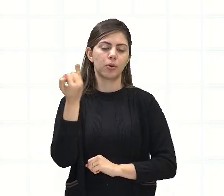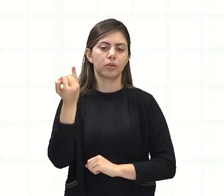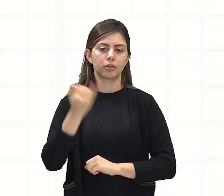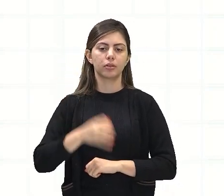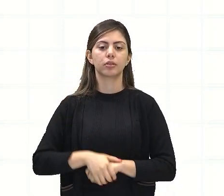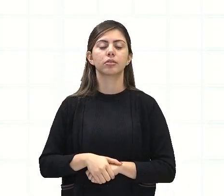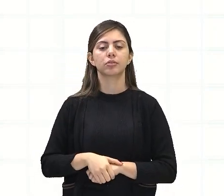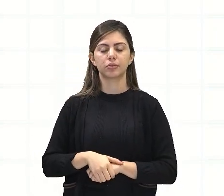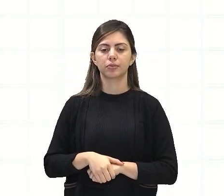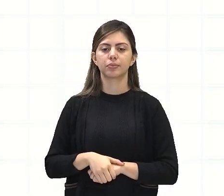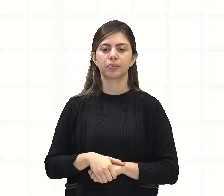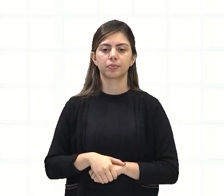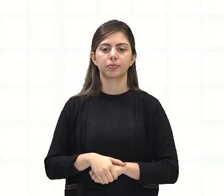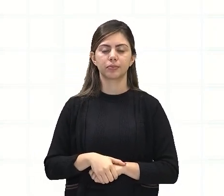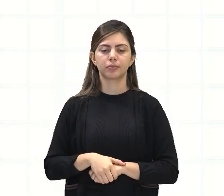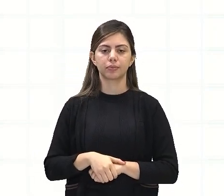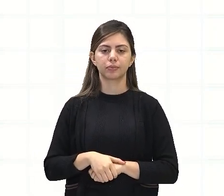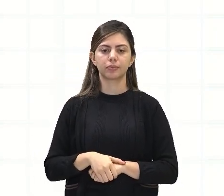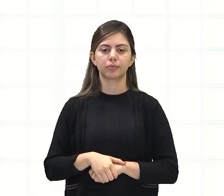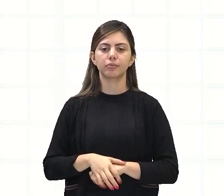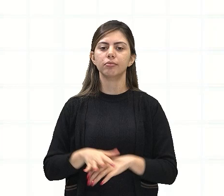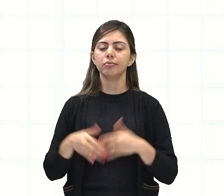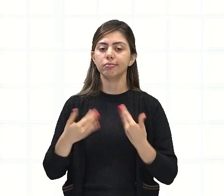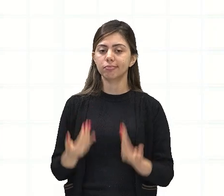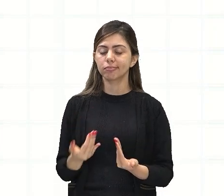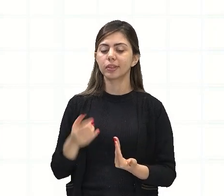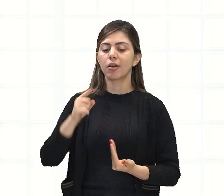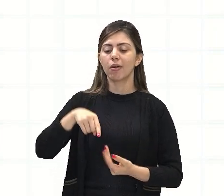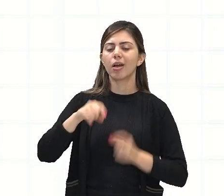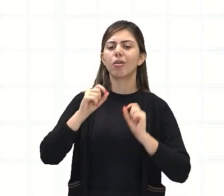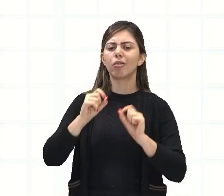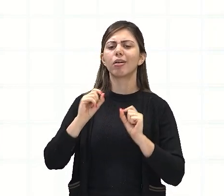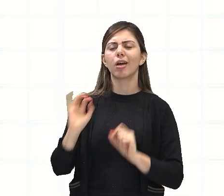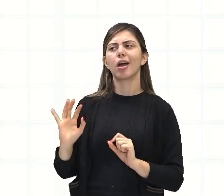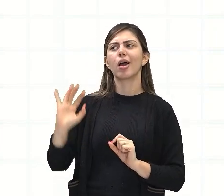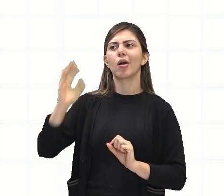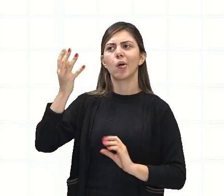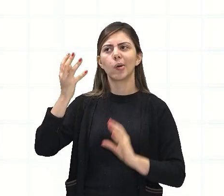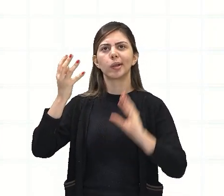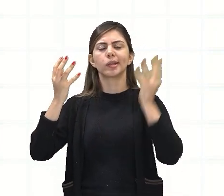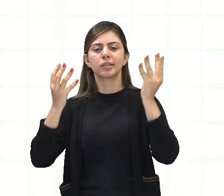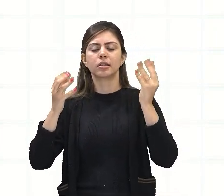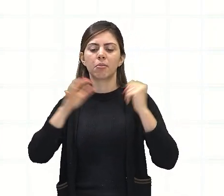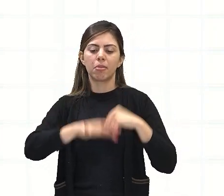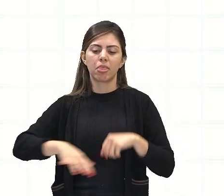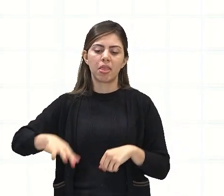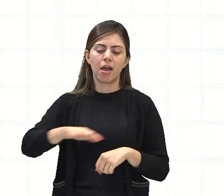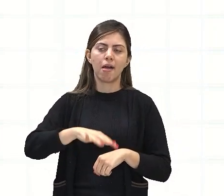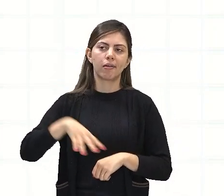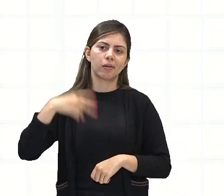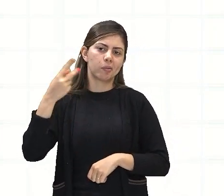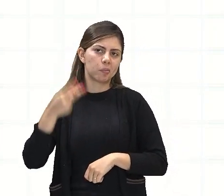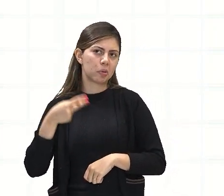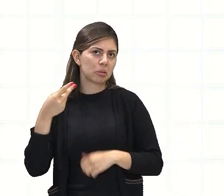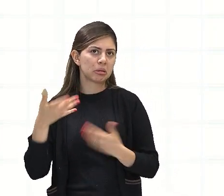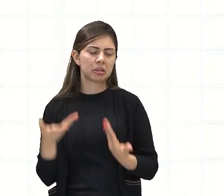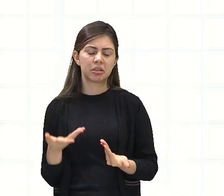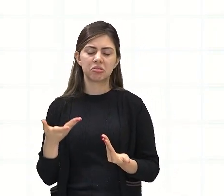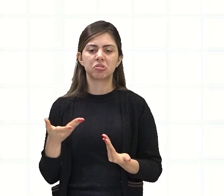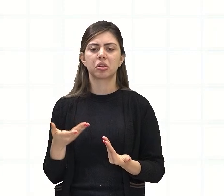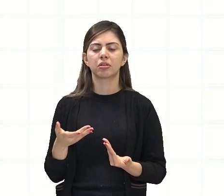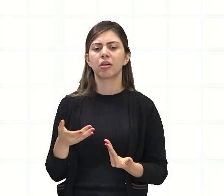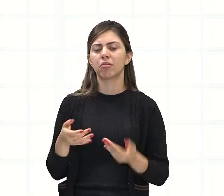de interesse da sociedade. Acontecimentos, né, das esferas políticas, né,